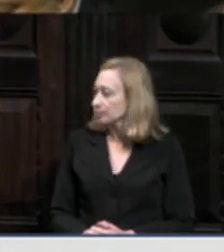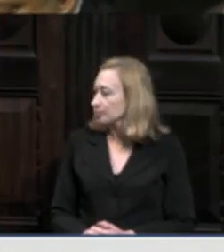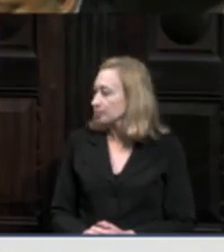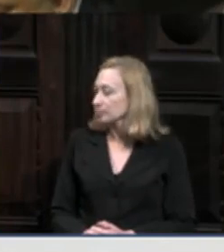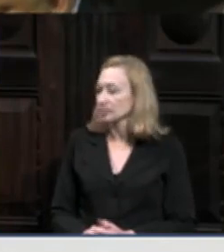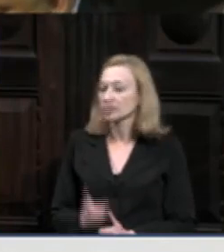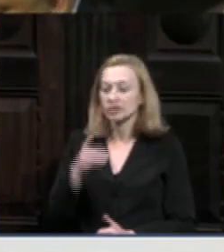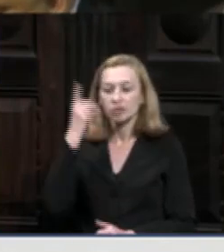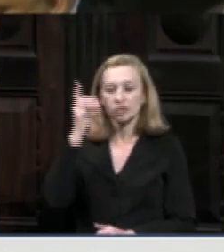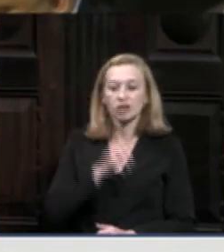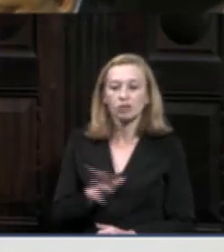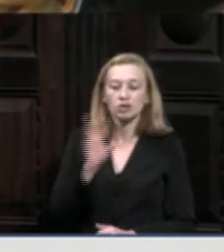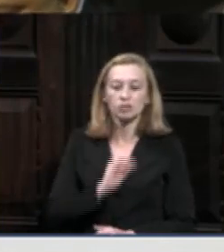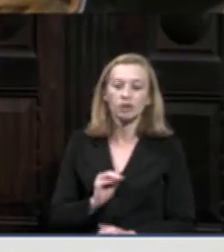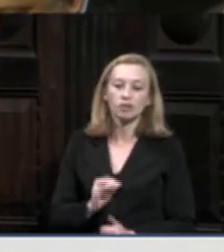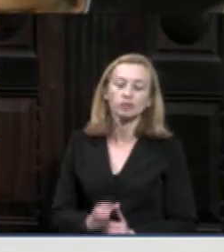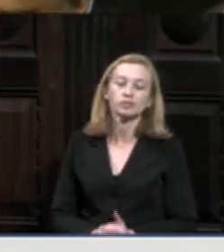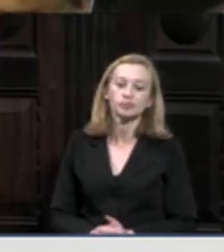Deputado Luiz Paulo.